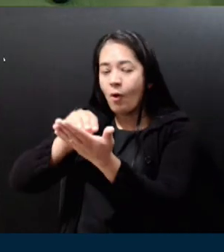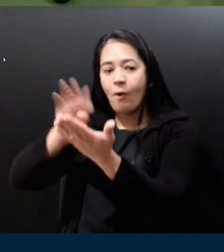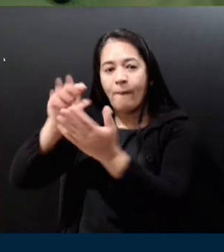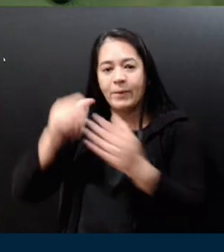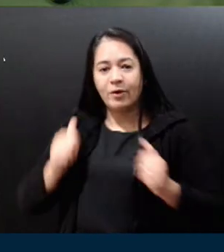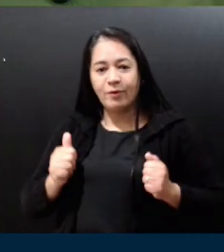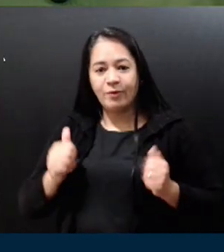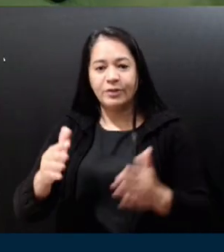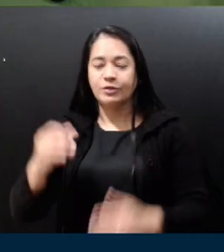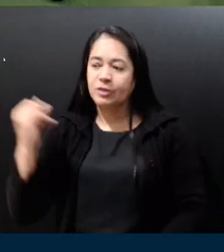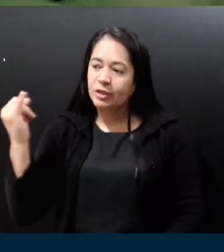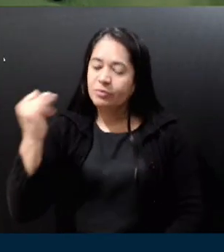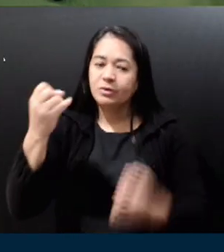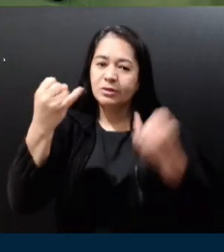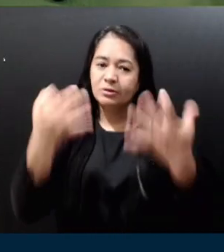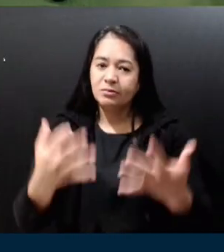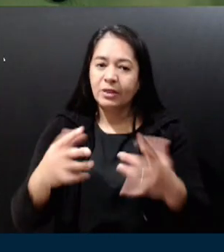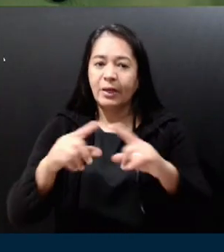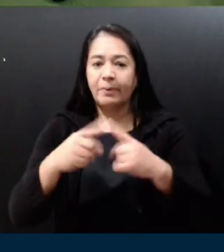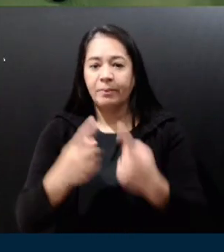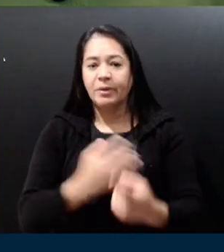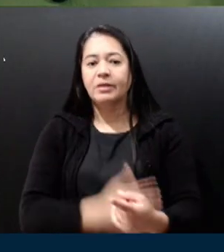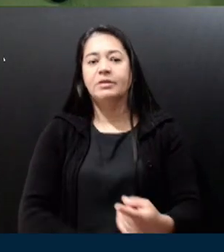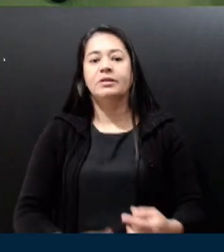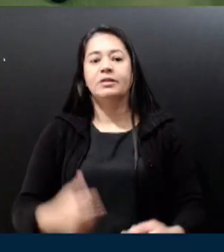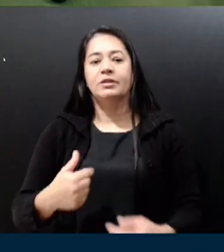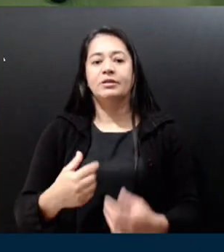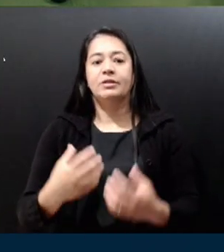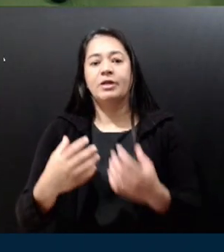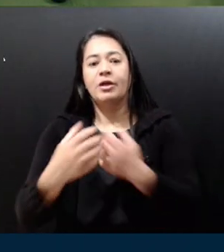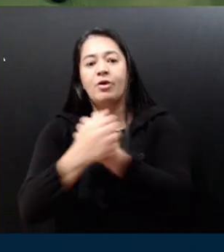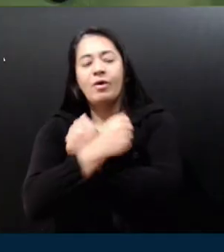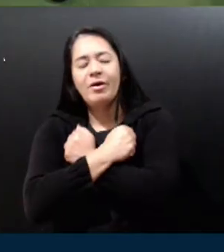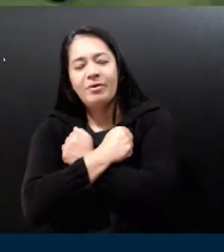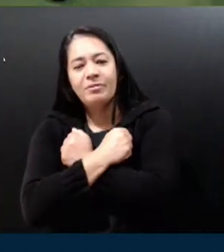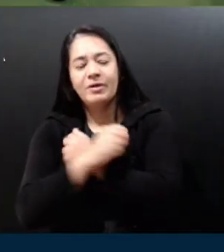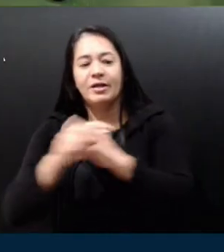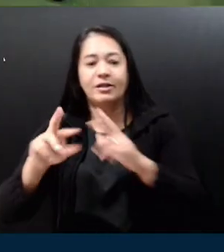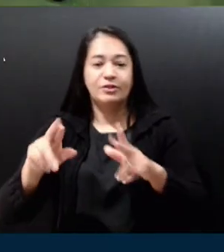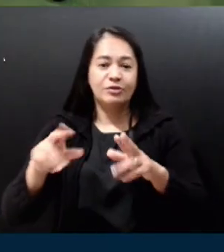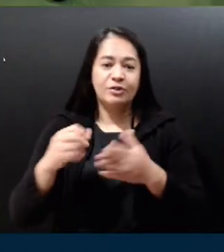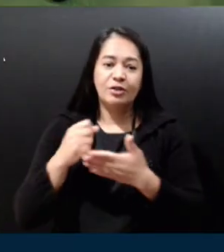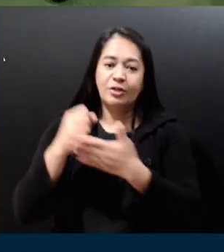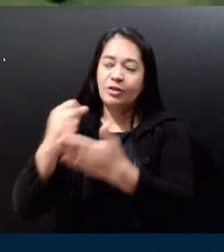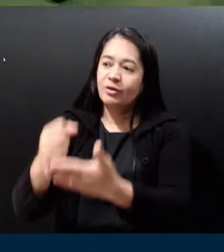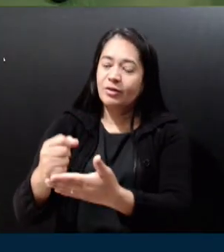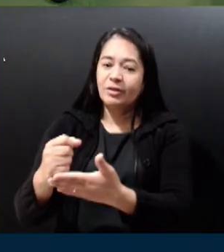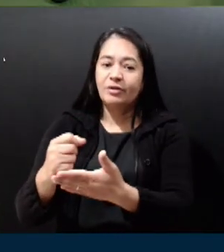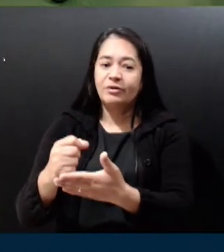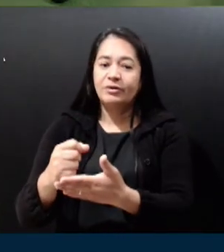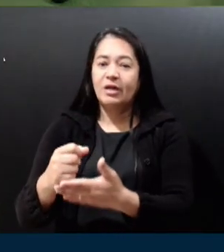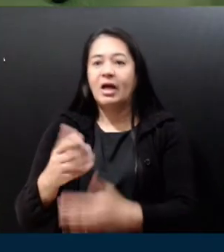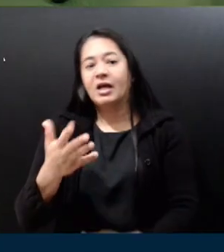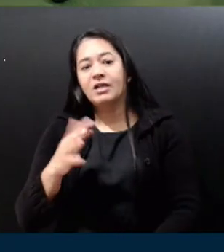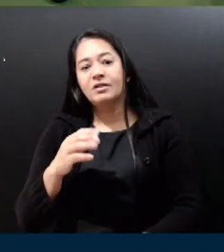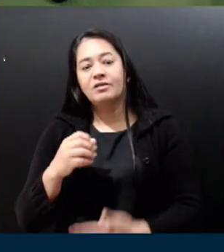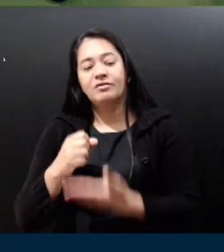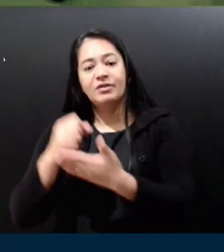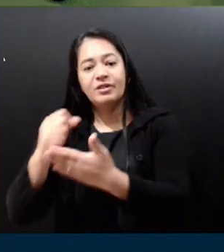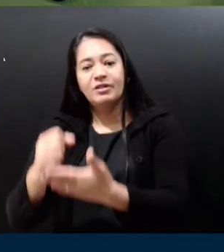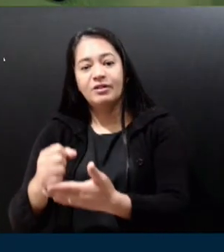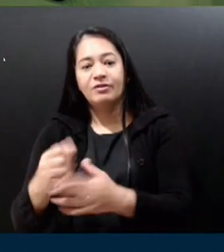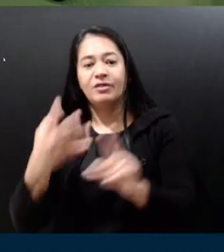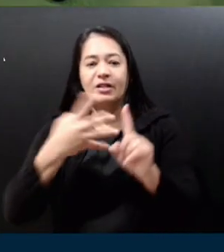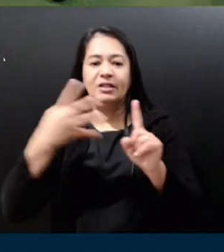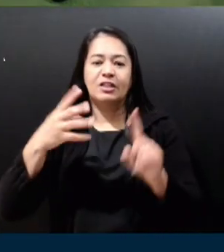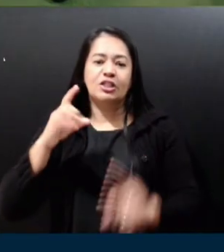mas eu abraço diferente, eu levo. Então, muitas vezes eu vou na parada gay só para